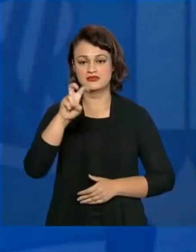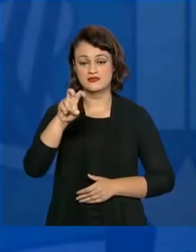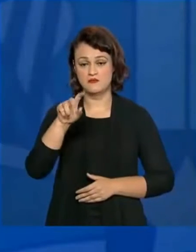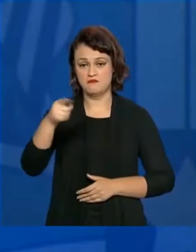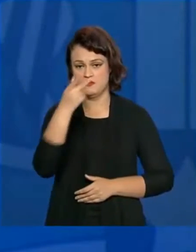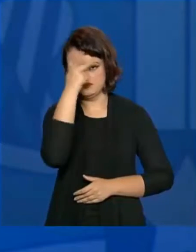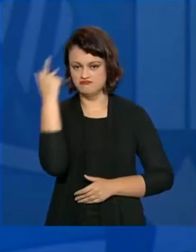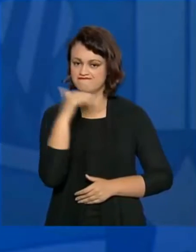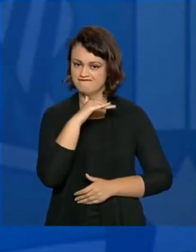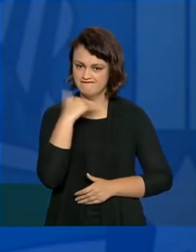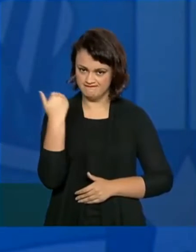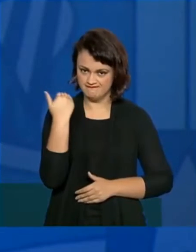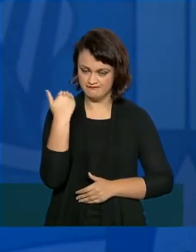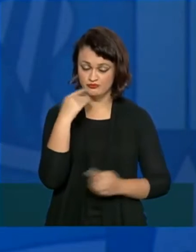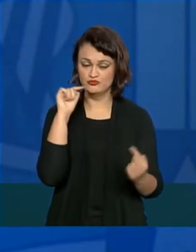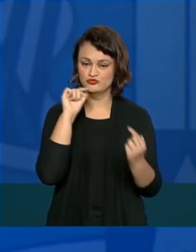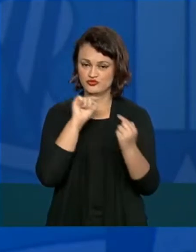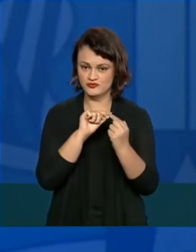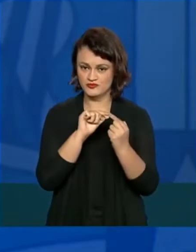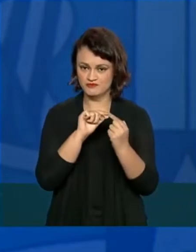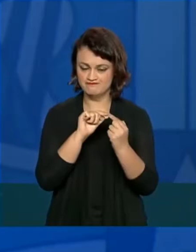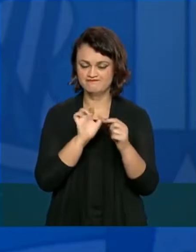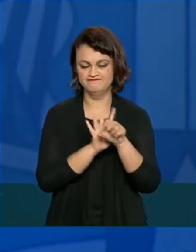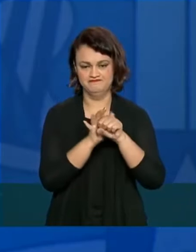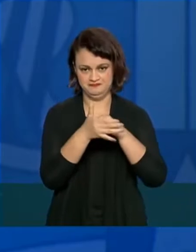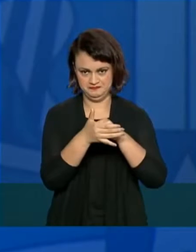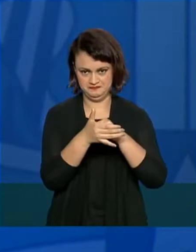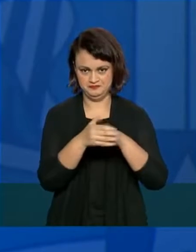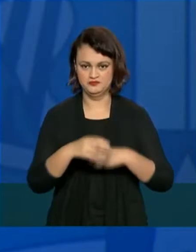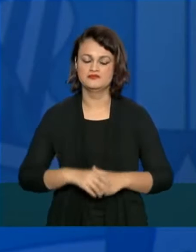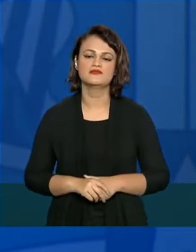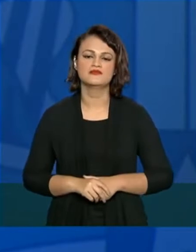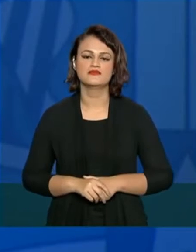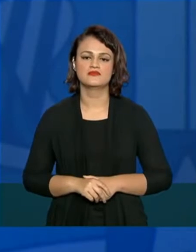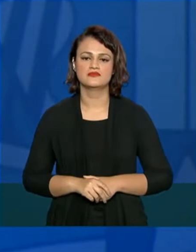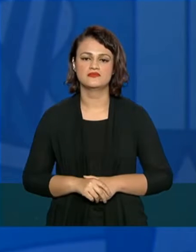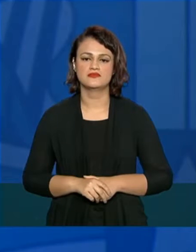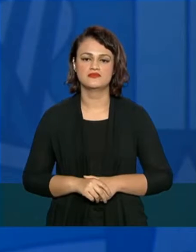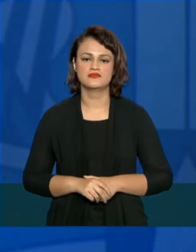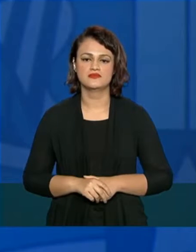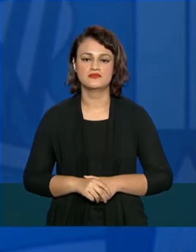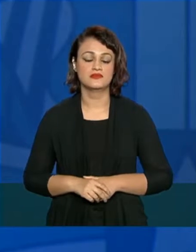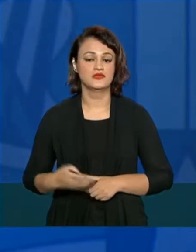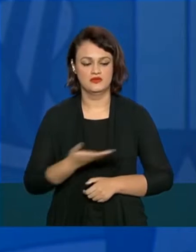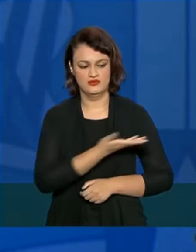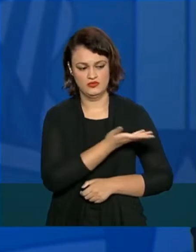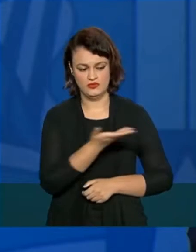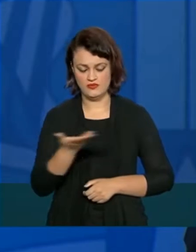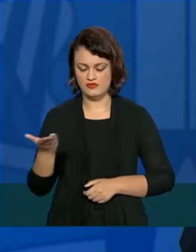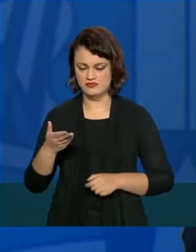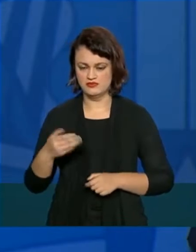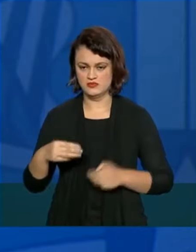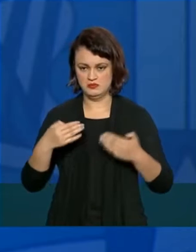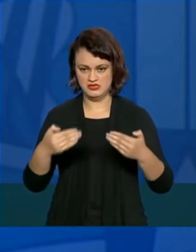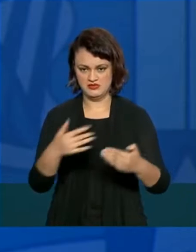falecidos em decorrência do coronavírus. Em nome de todo o Ministério, de todos